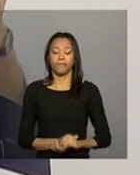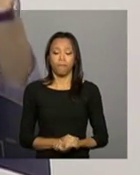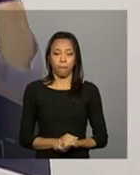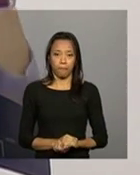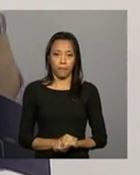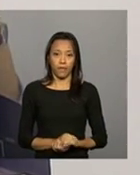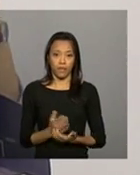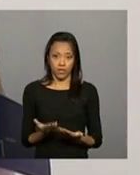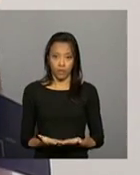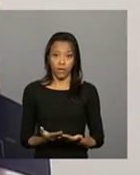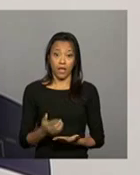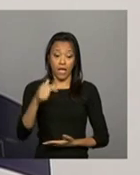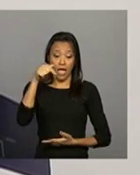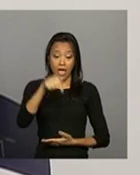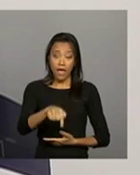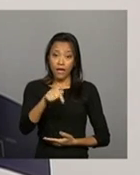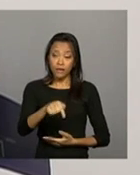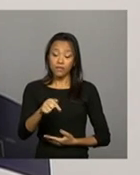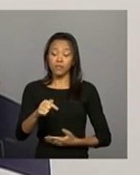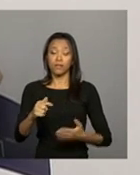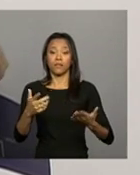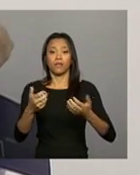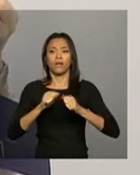Esta universalização do acesso